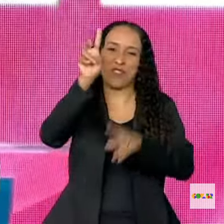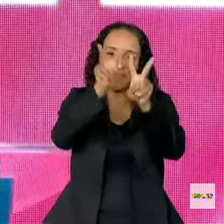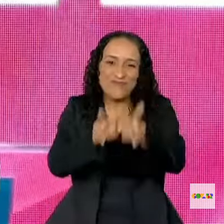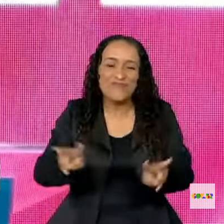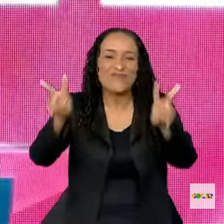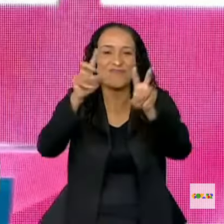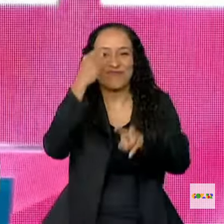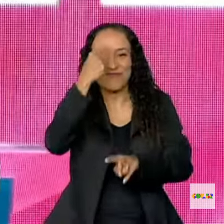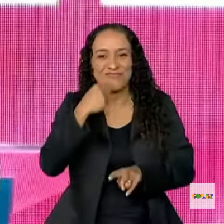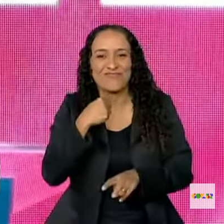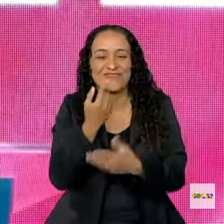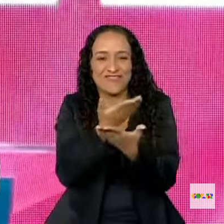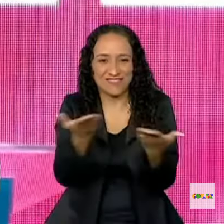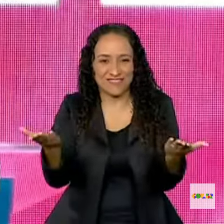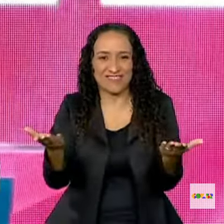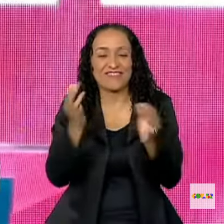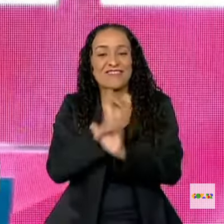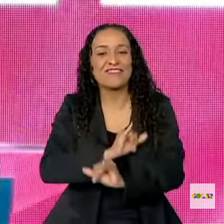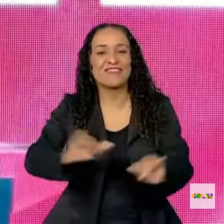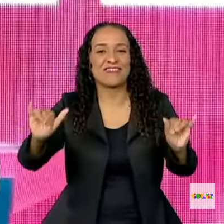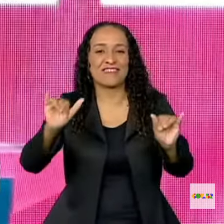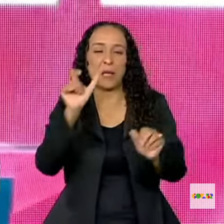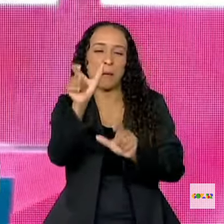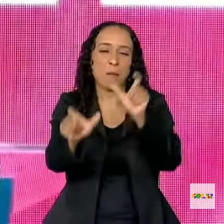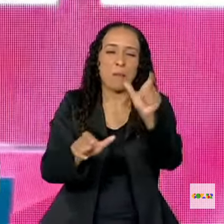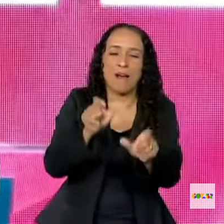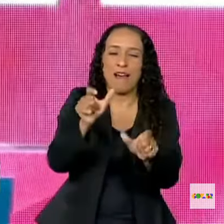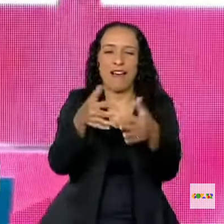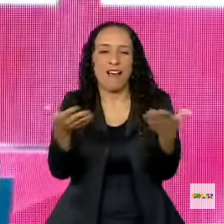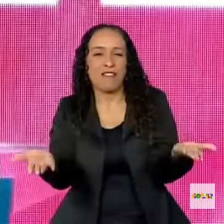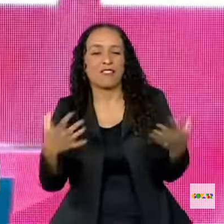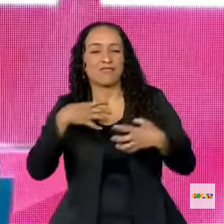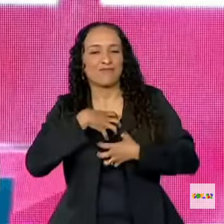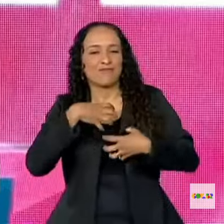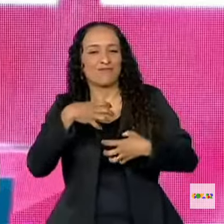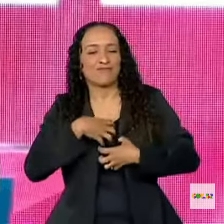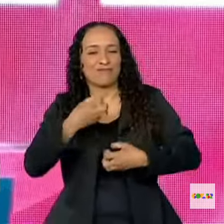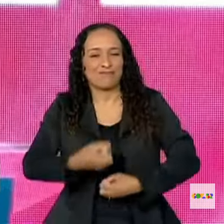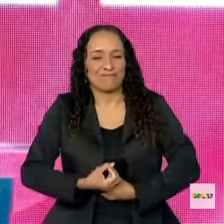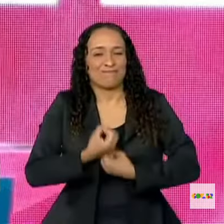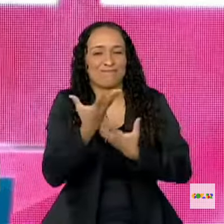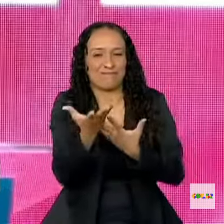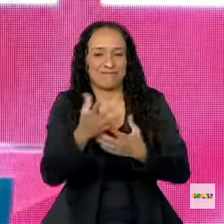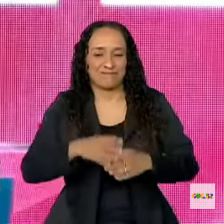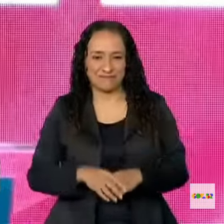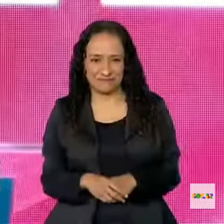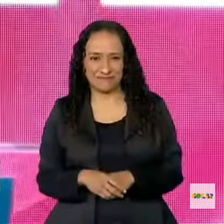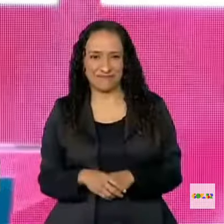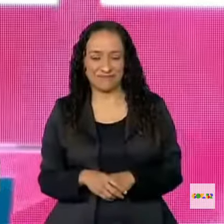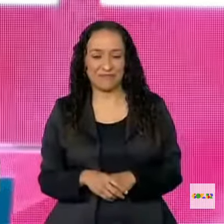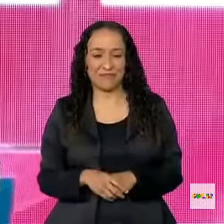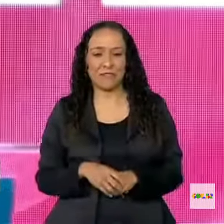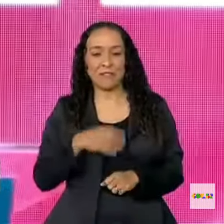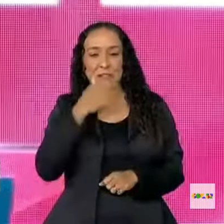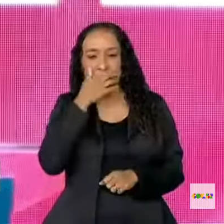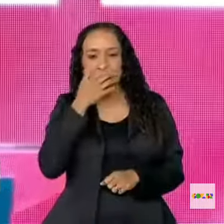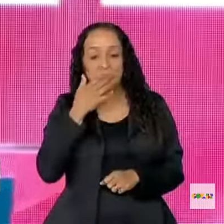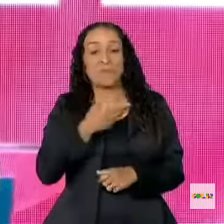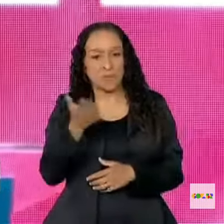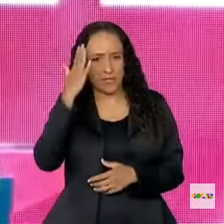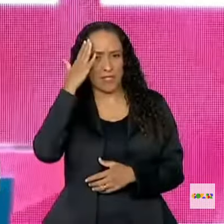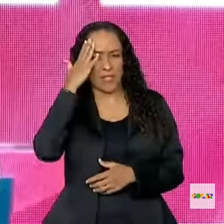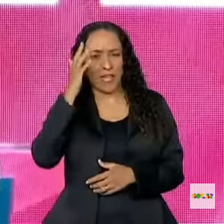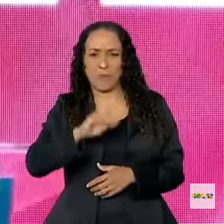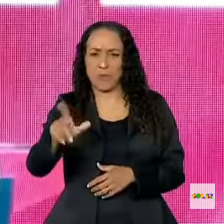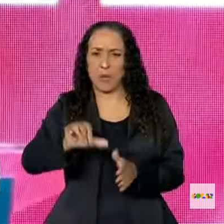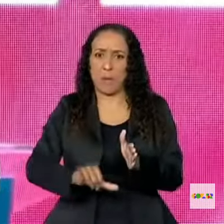rosto de vocês e dizer algumas palavras que eu sinto vontade de dizer vocês sabem que não é a primeira vez